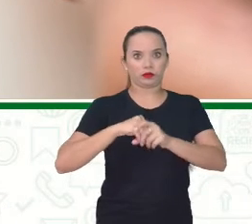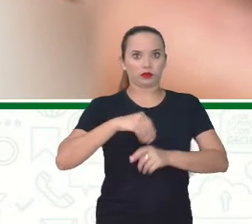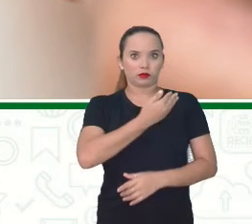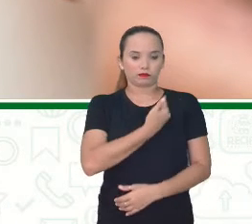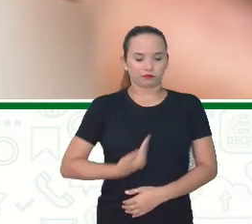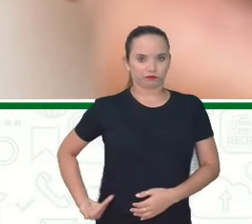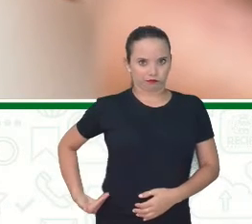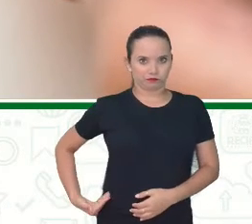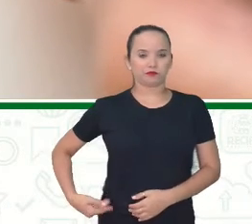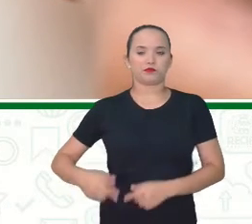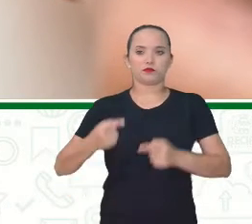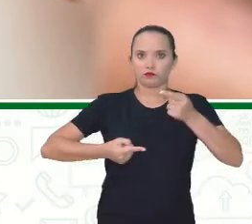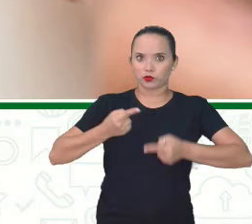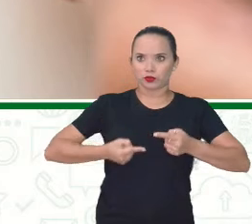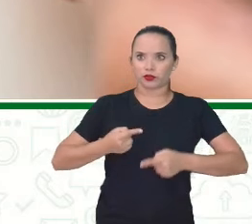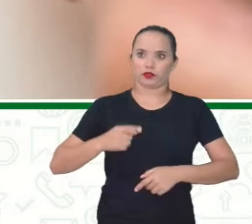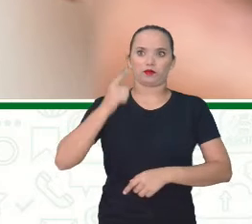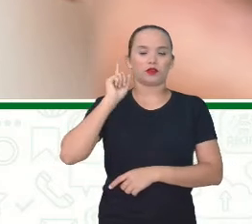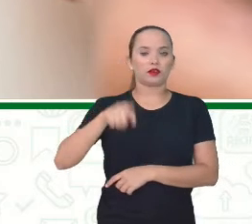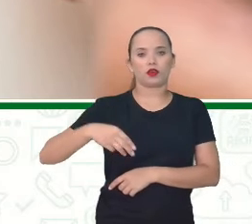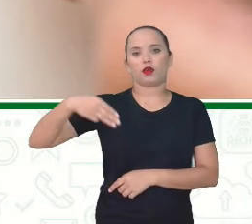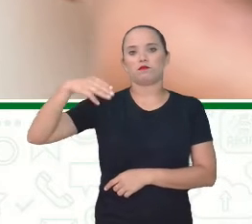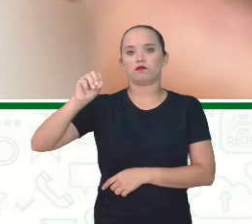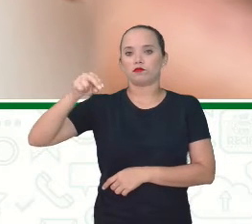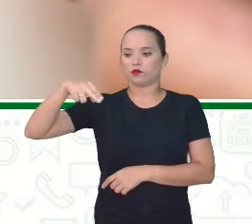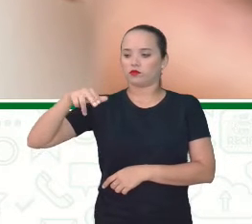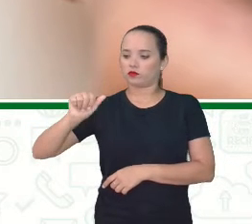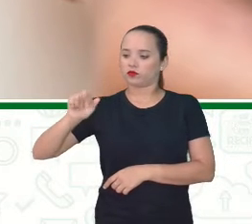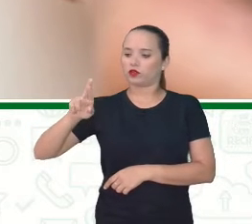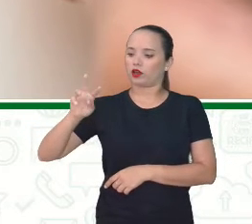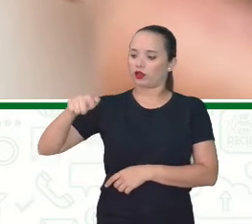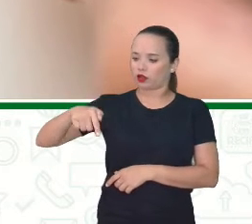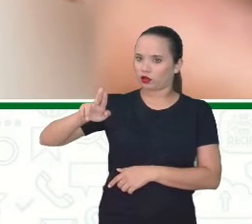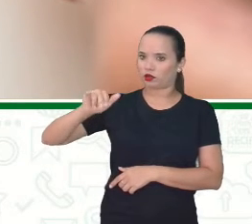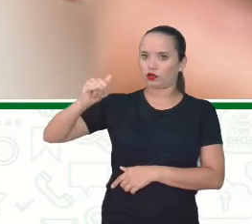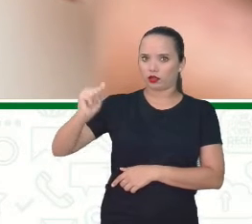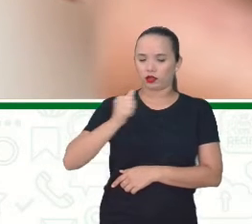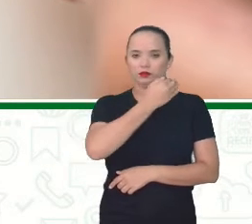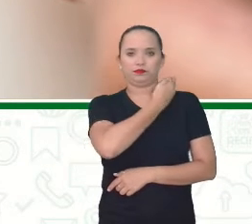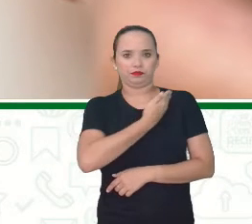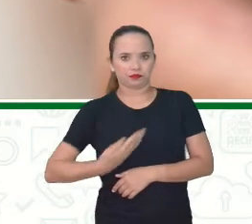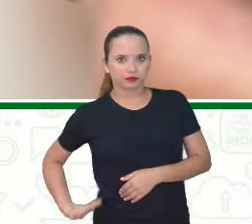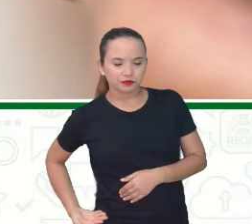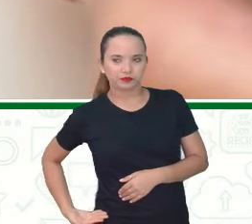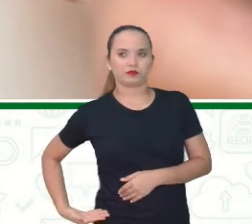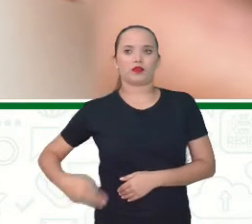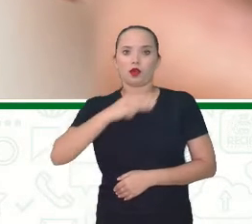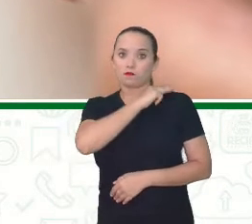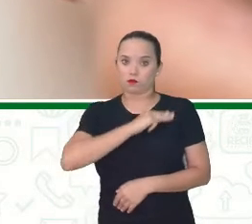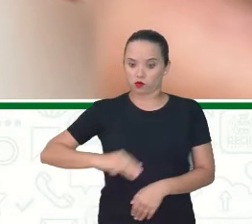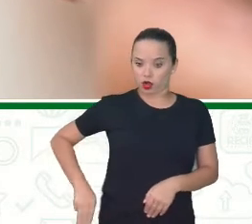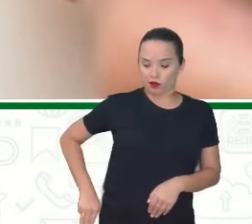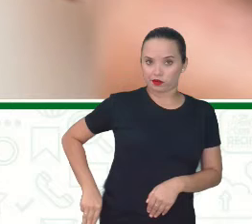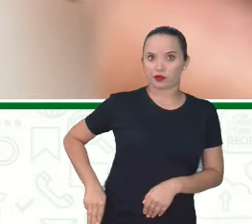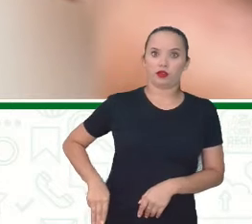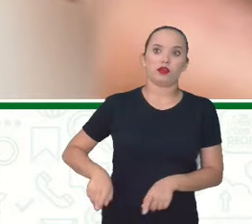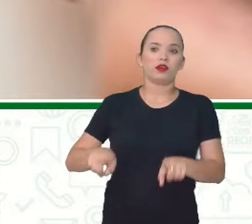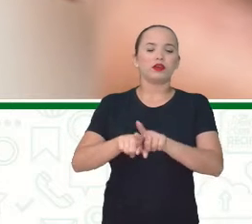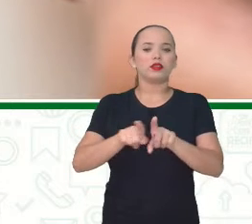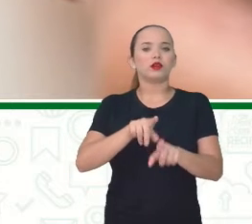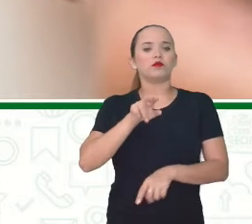a instituição da monarquia e a instituição da república. Já falamos aqui que o Brasil é um